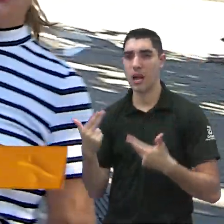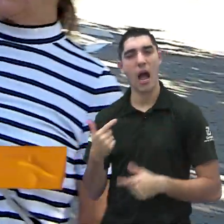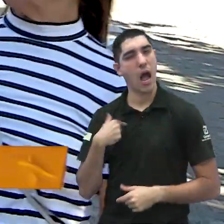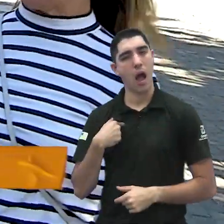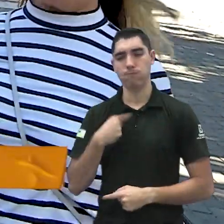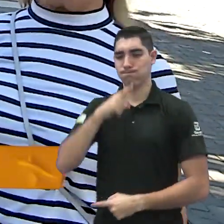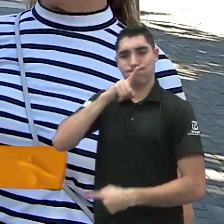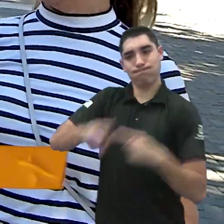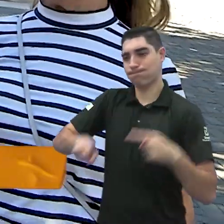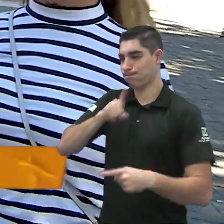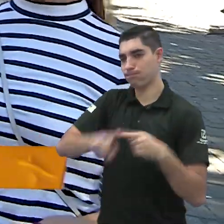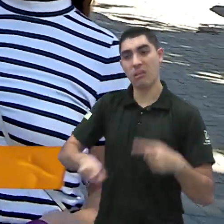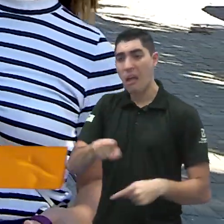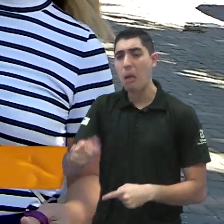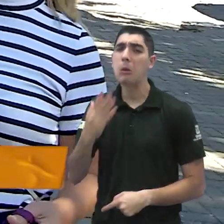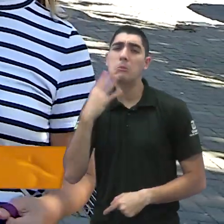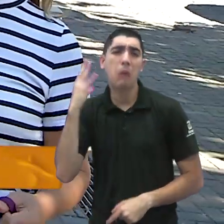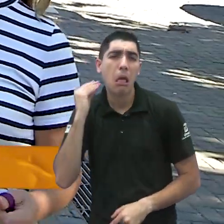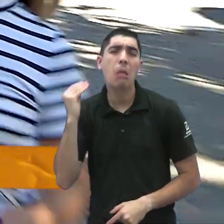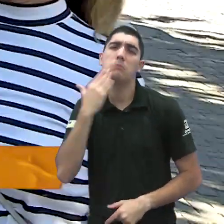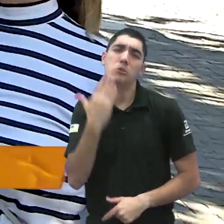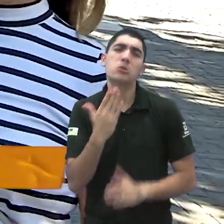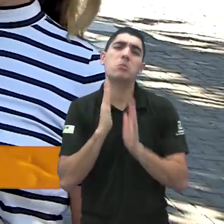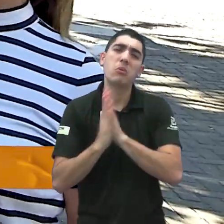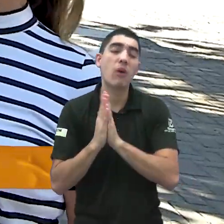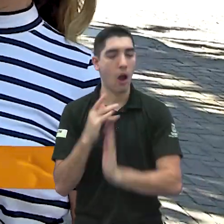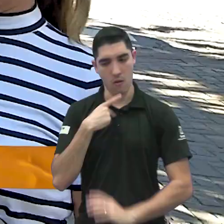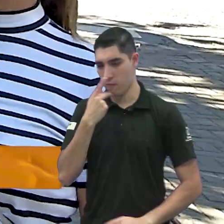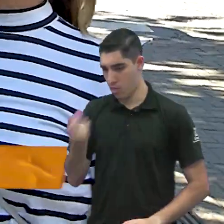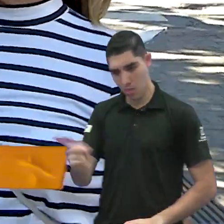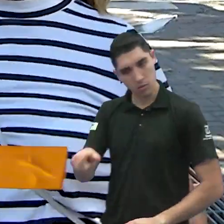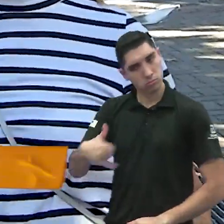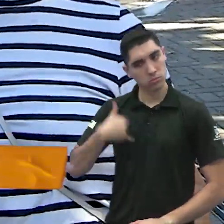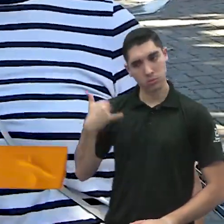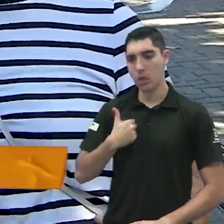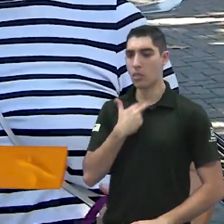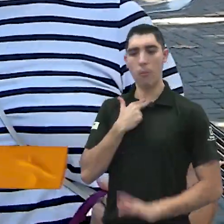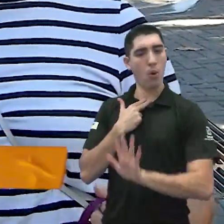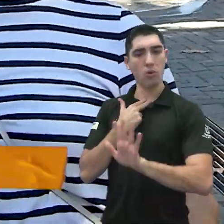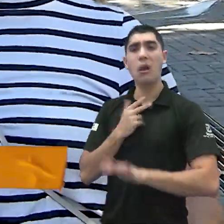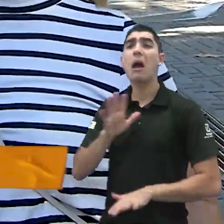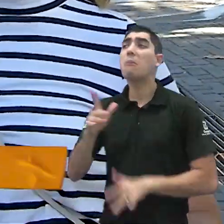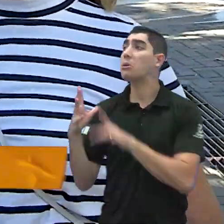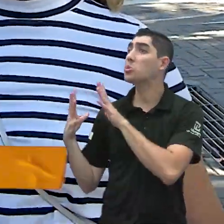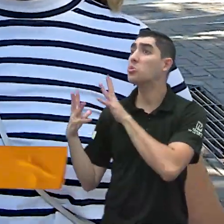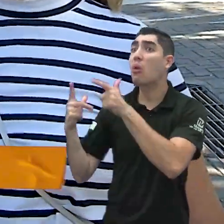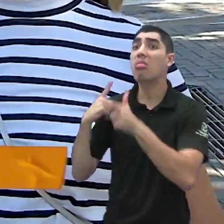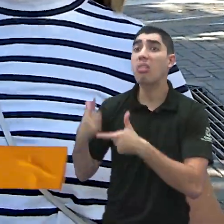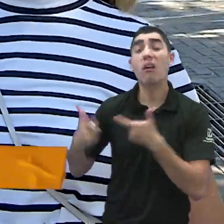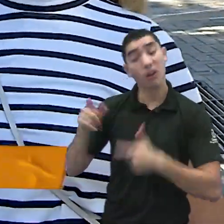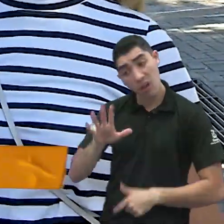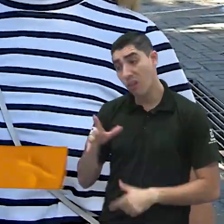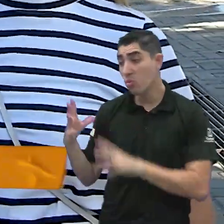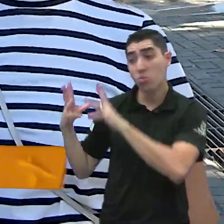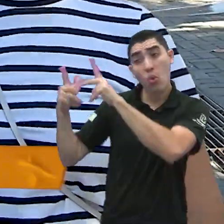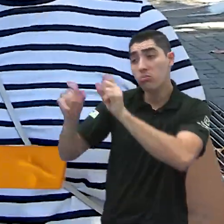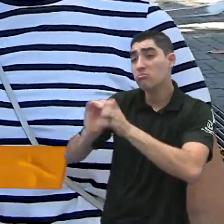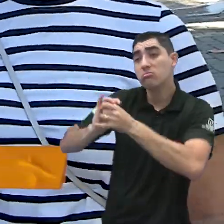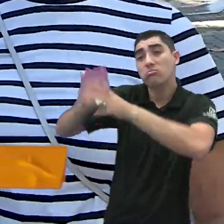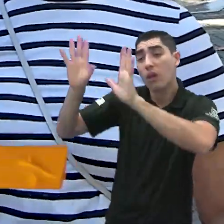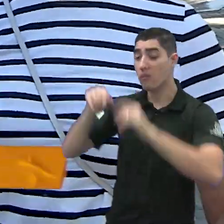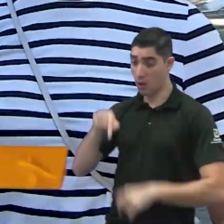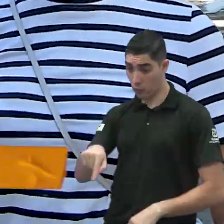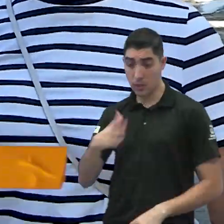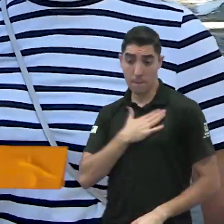isso não deixava e falava, não, você não tem idade para isso. Ah, mas todo mundo vai, todo mundo não são